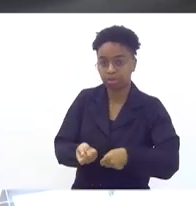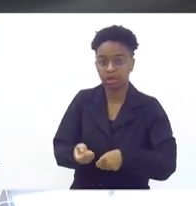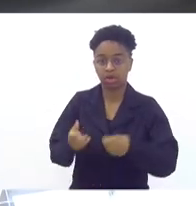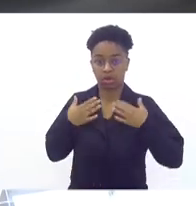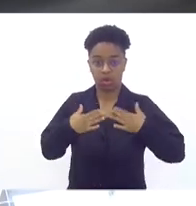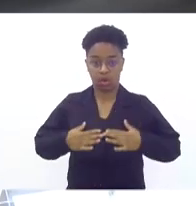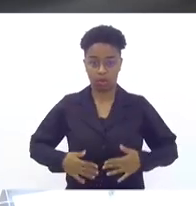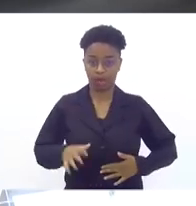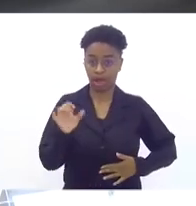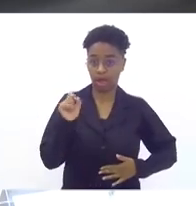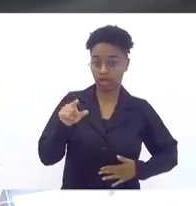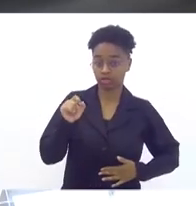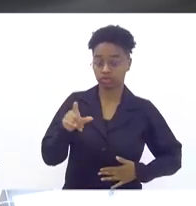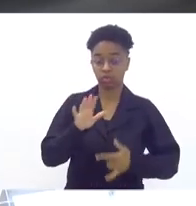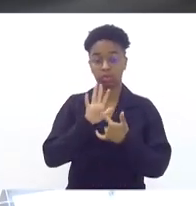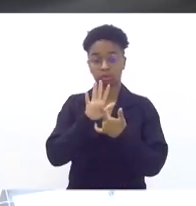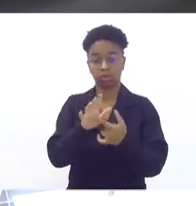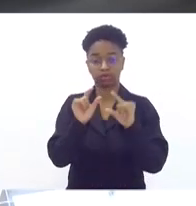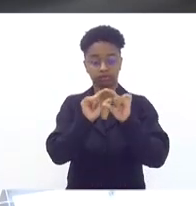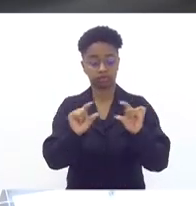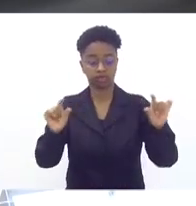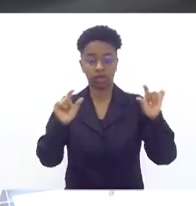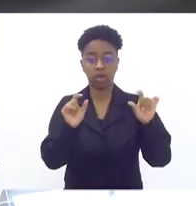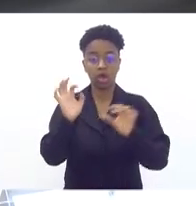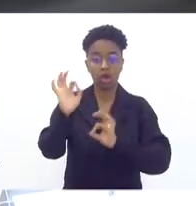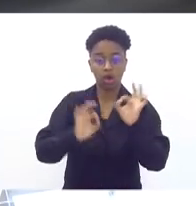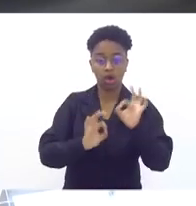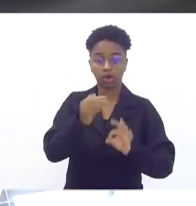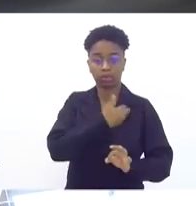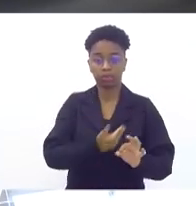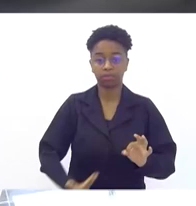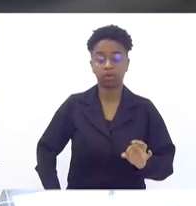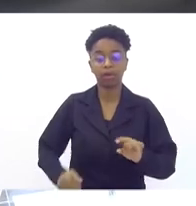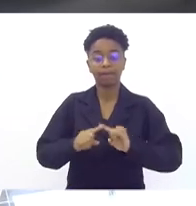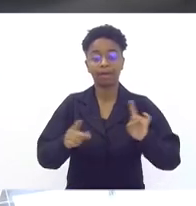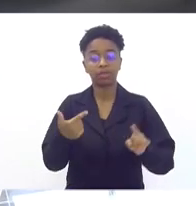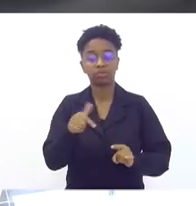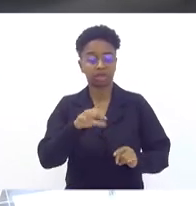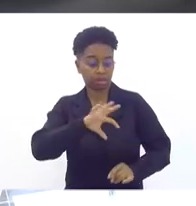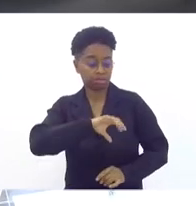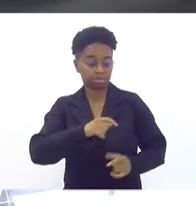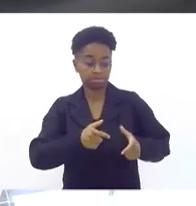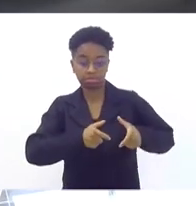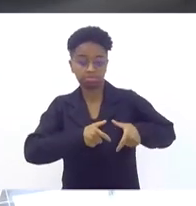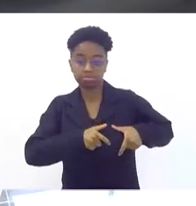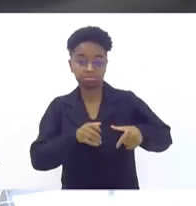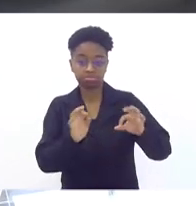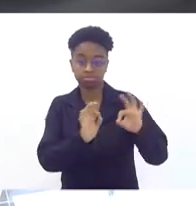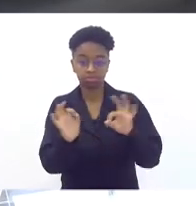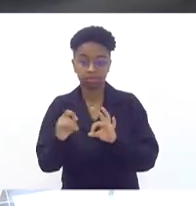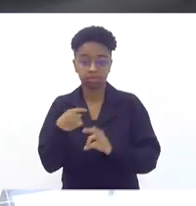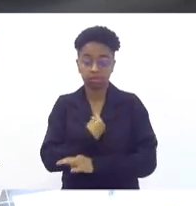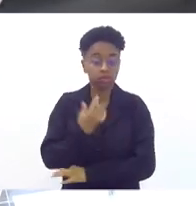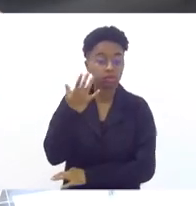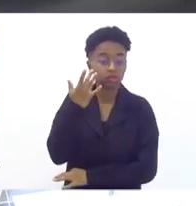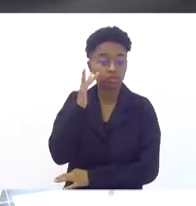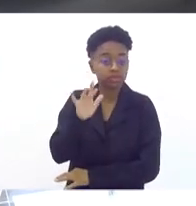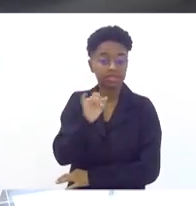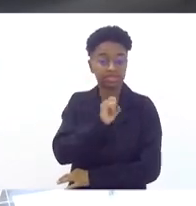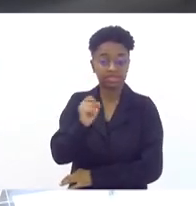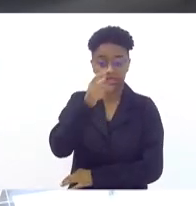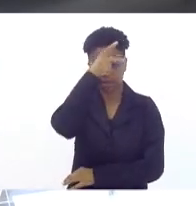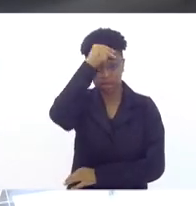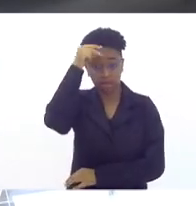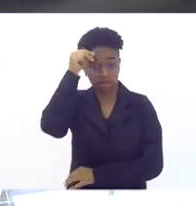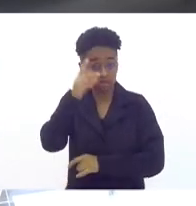Azul escrito ordem pública sem qualquer identificação Nós não sabemos se aquelas pessoas ali são guardas municipais cedidas